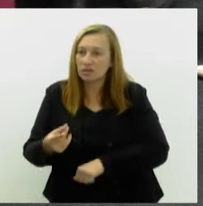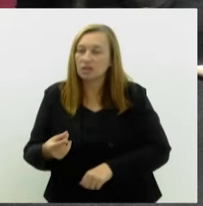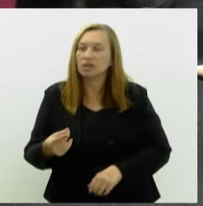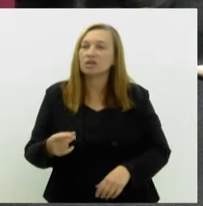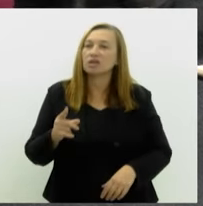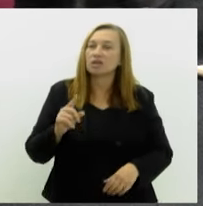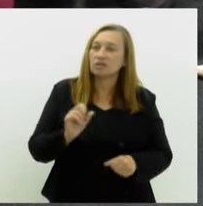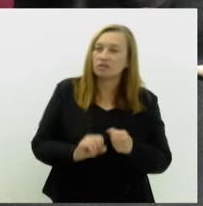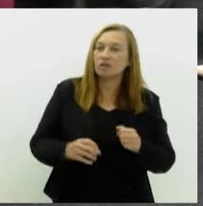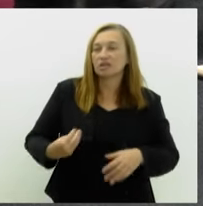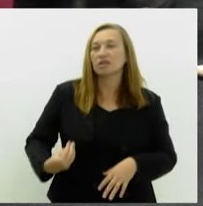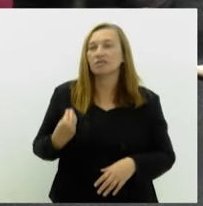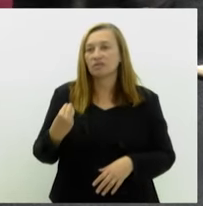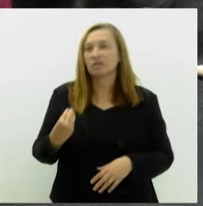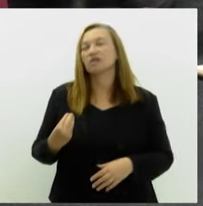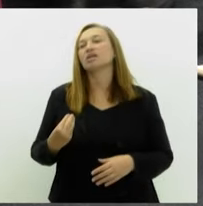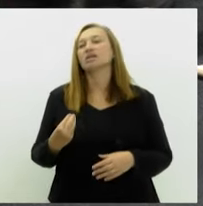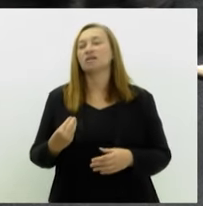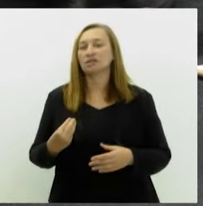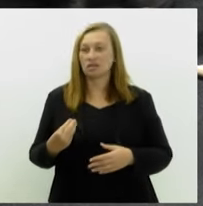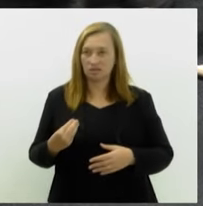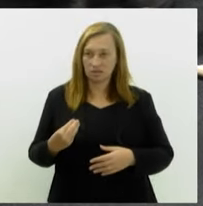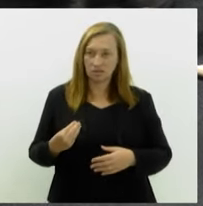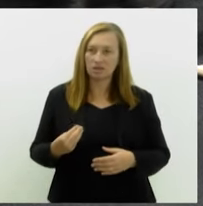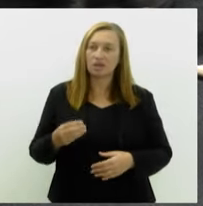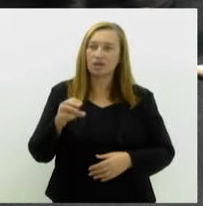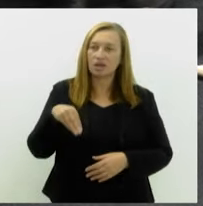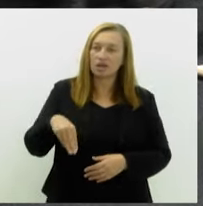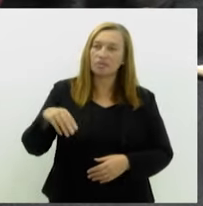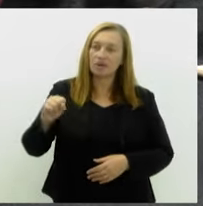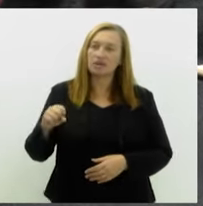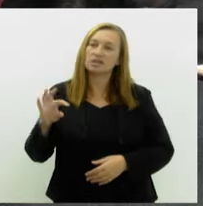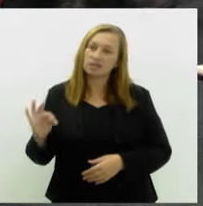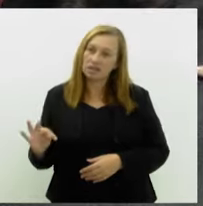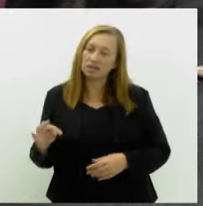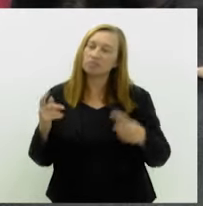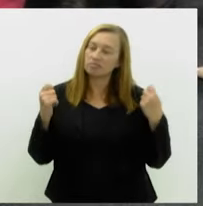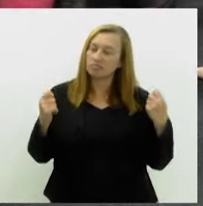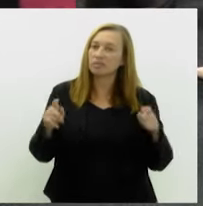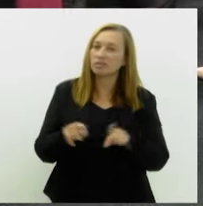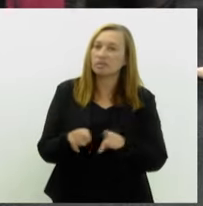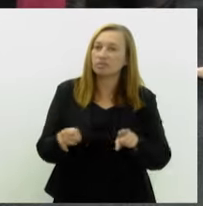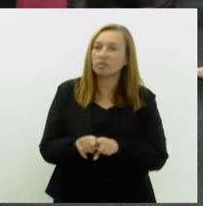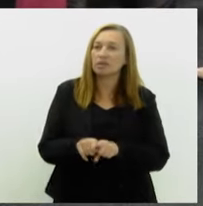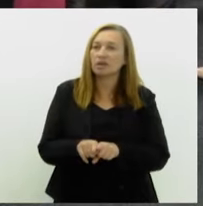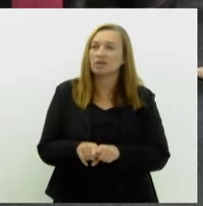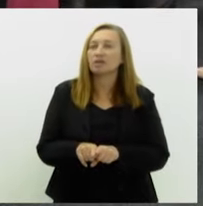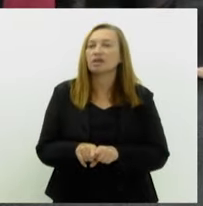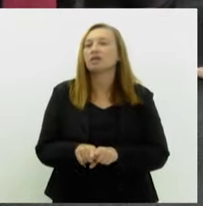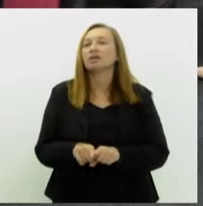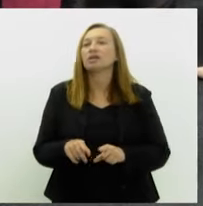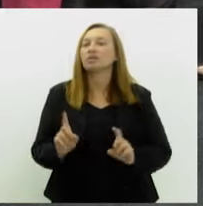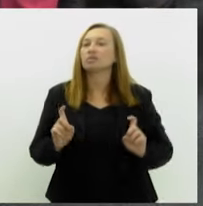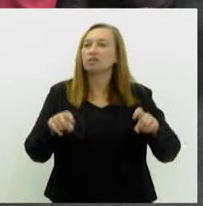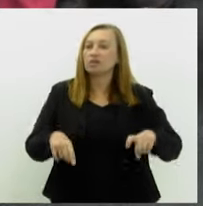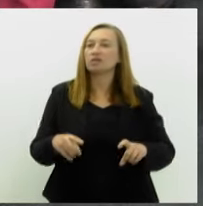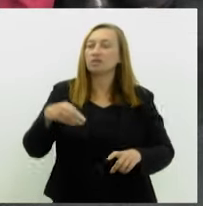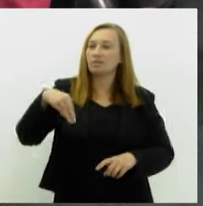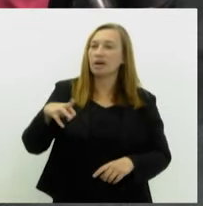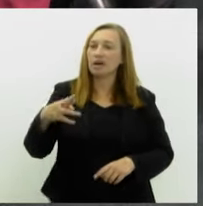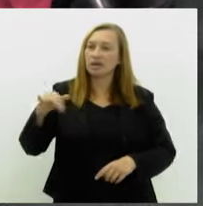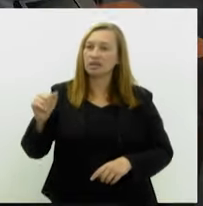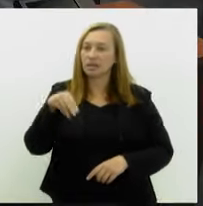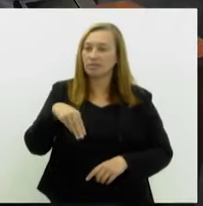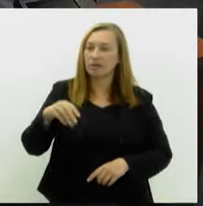vida nascer da terra. Vida longa ao MST e espero também que é o mandato da nossa digníssima Marina do